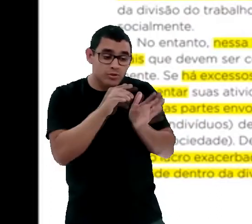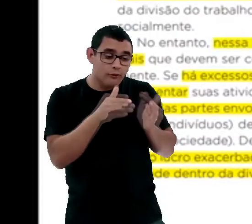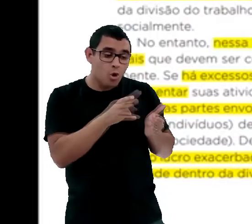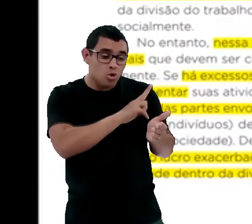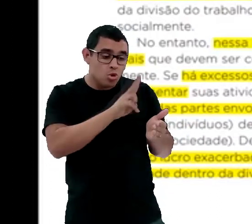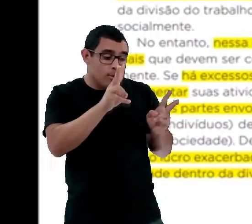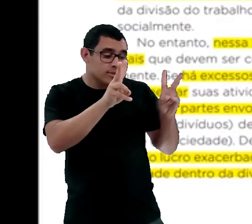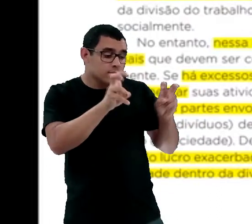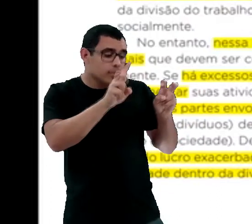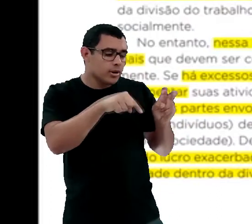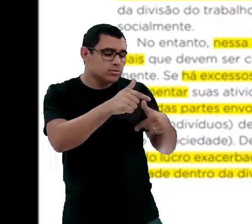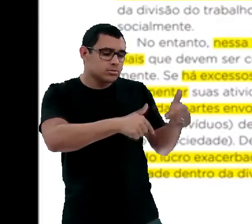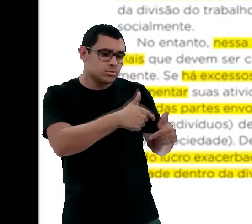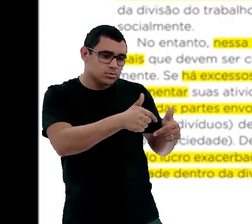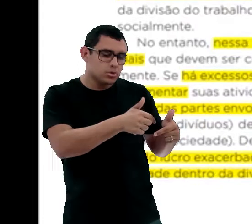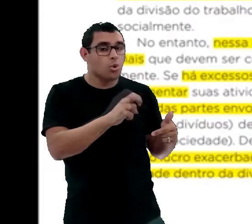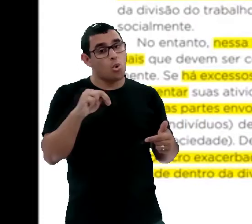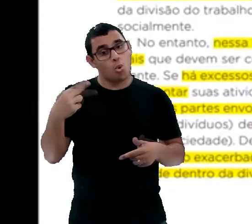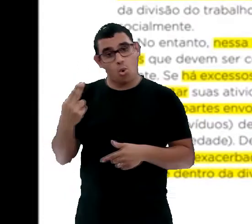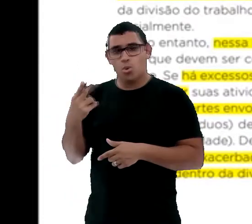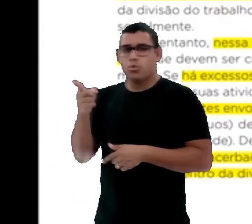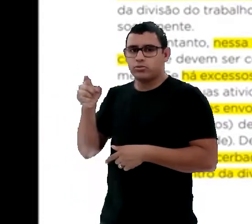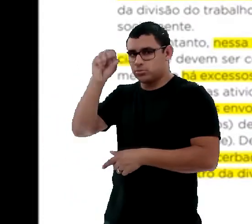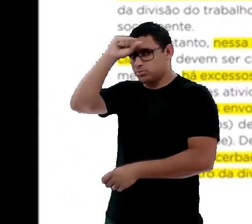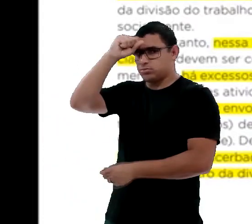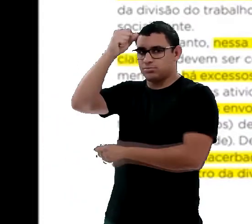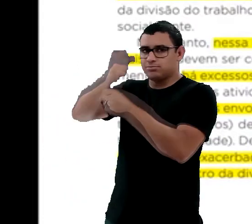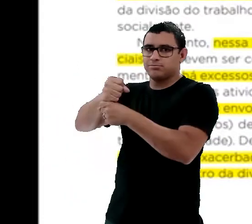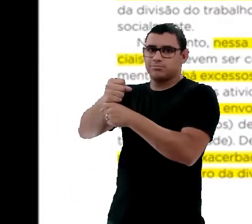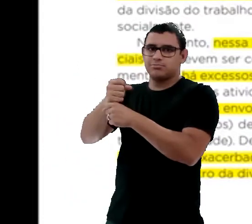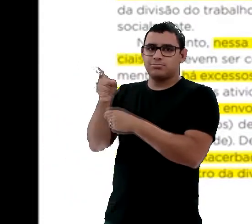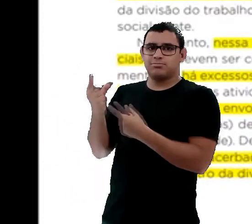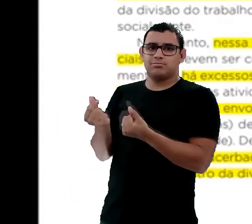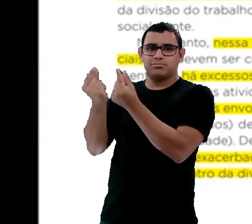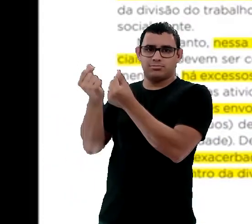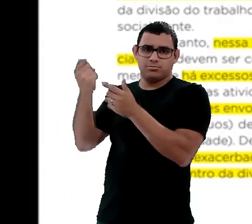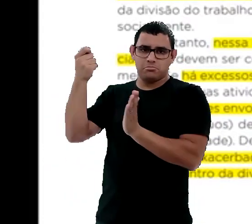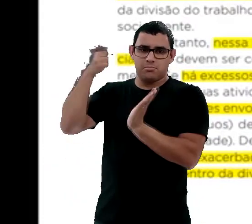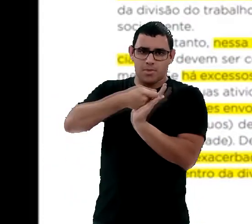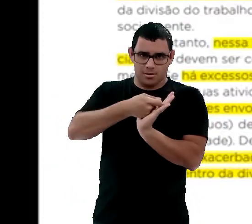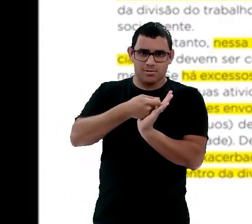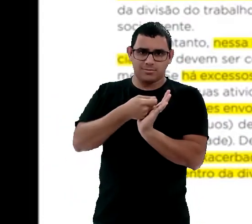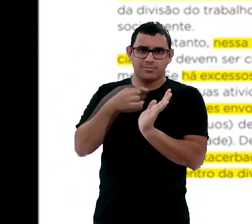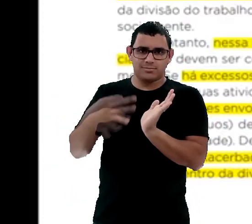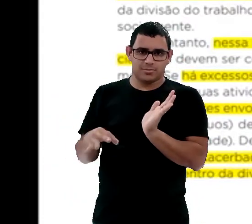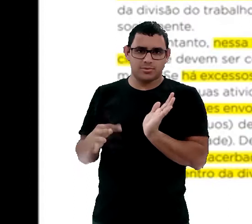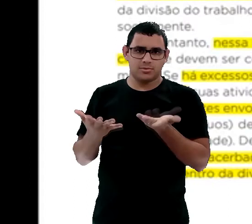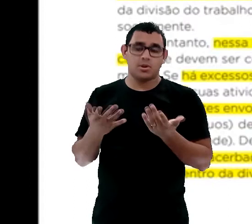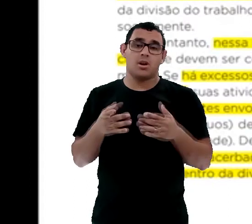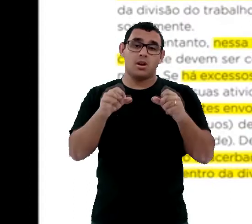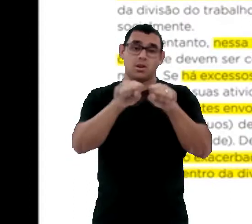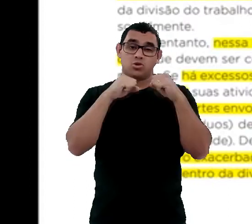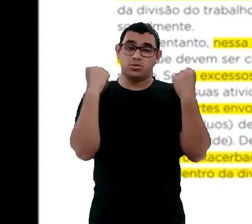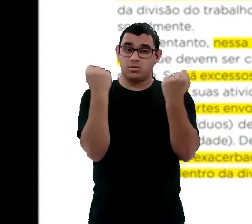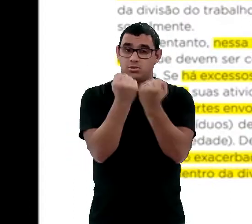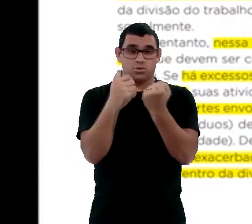um grupo específico, chamado trabalhadores. Então, ou você é trabalhador, ou você é patrão, ou você é capitalista. Em uma